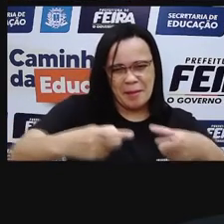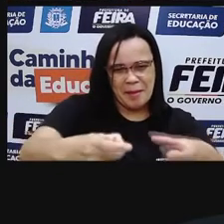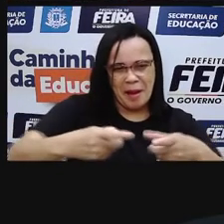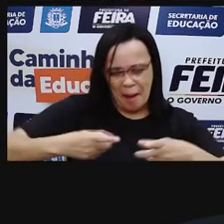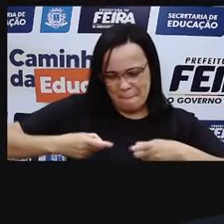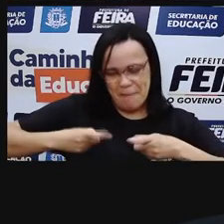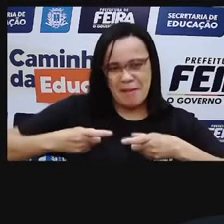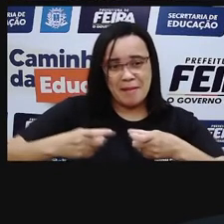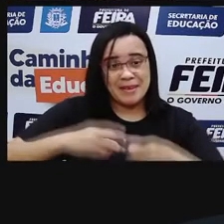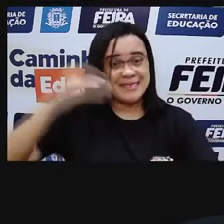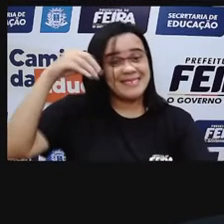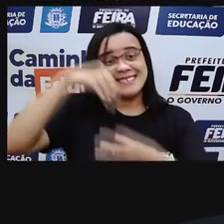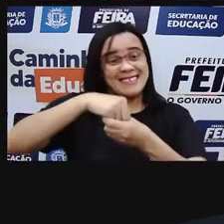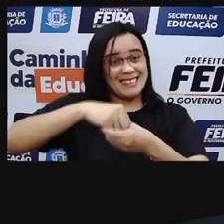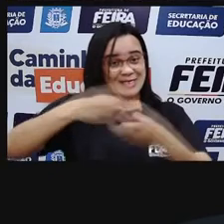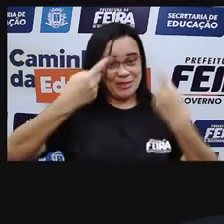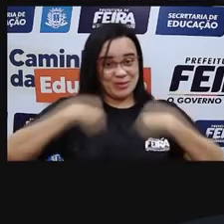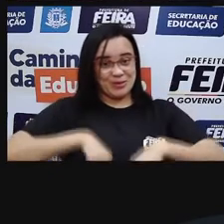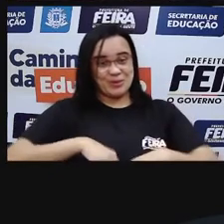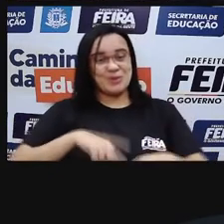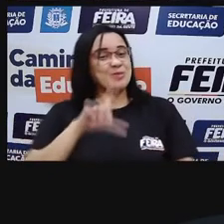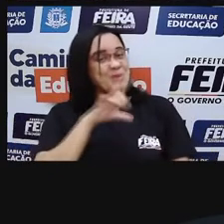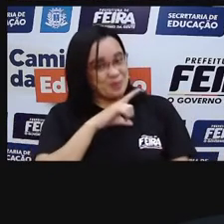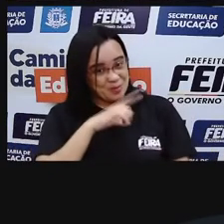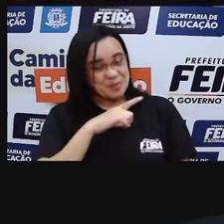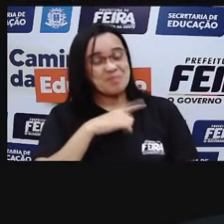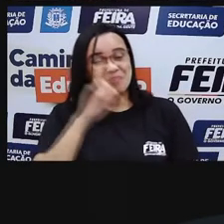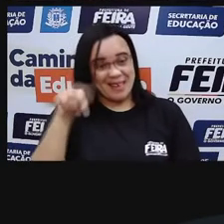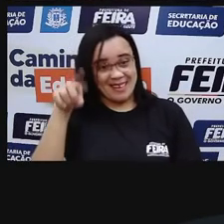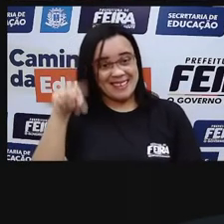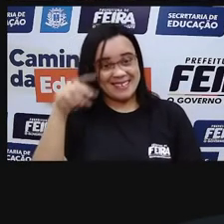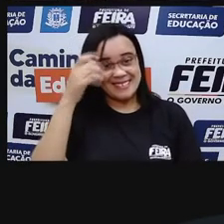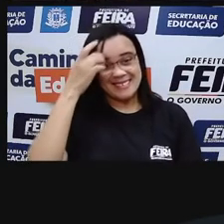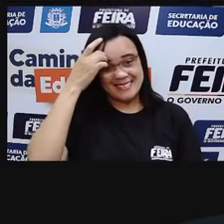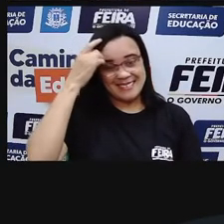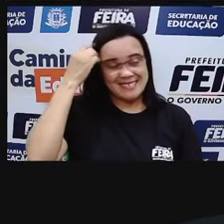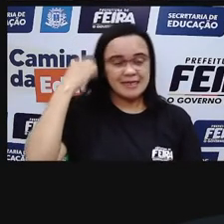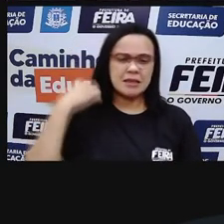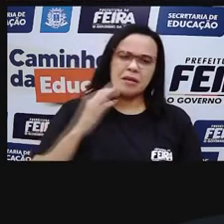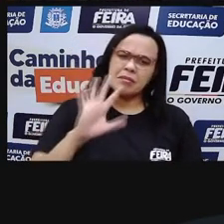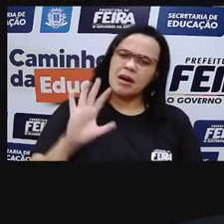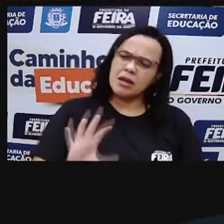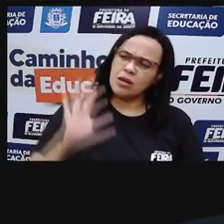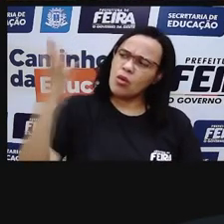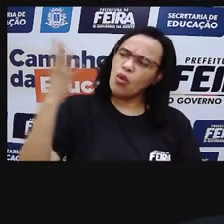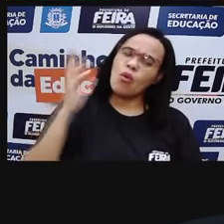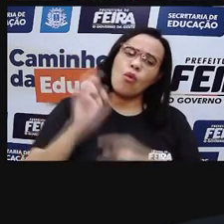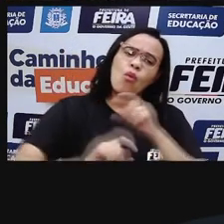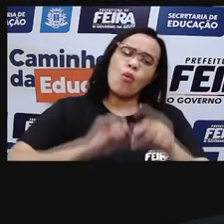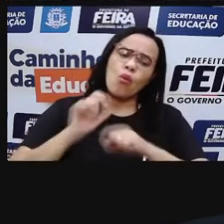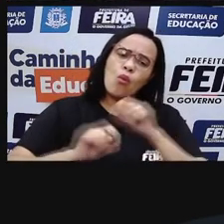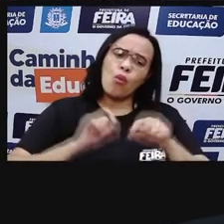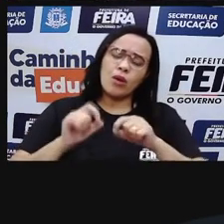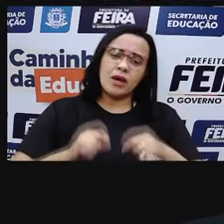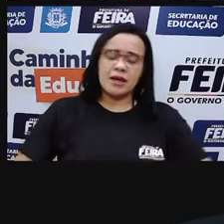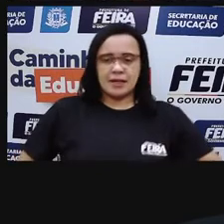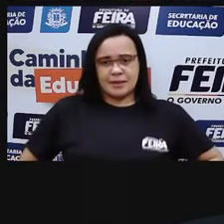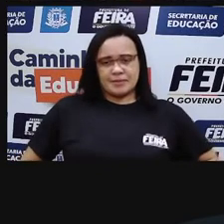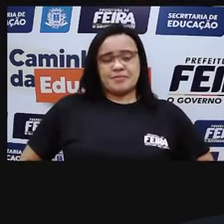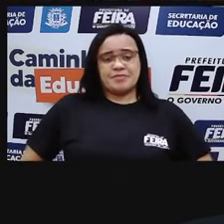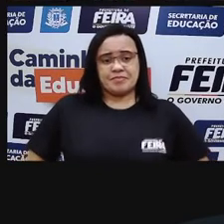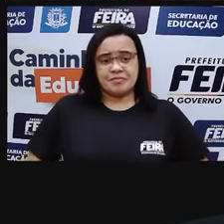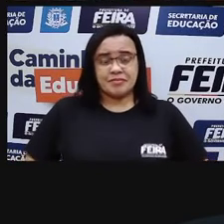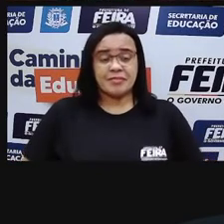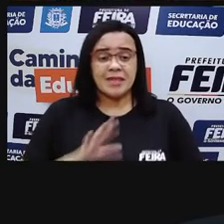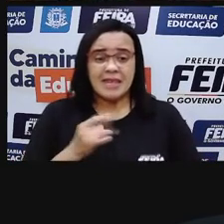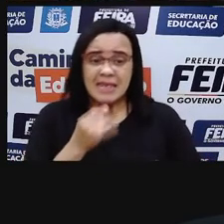causar doenças. E aí, Pro, o que que acontece, né, se eu tenho um vírus, né? A